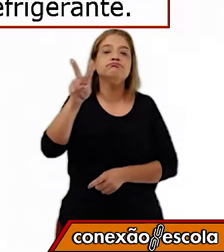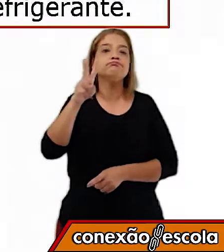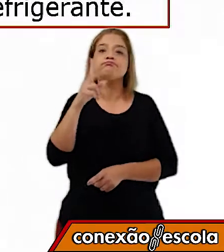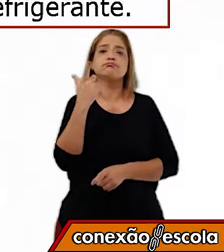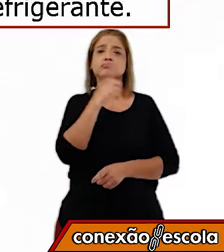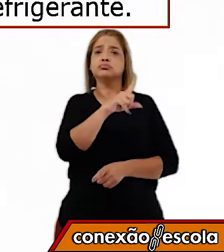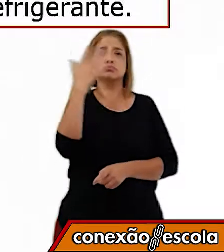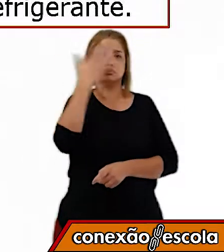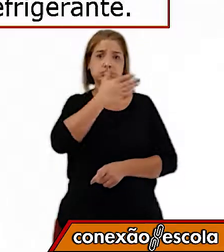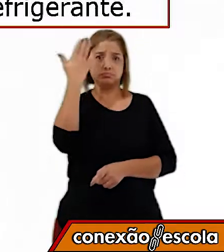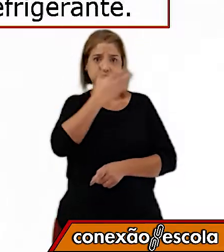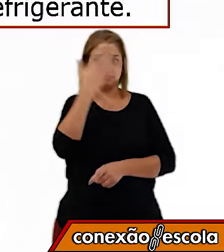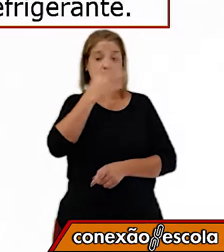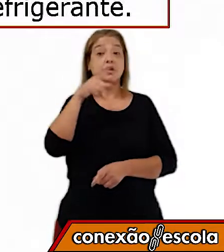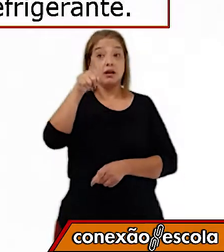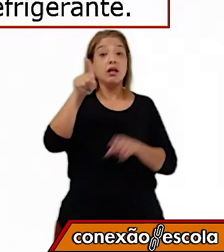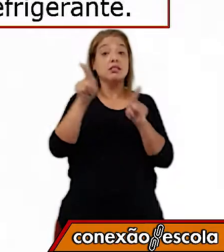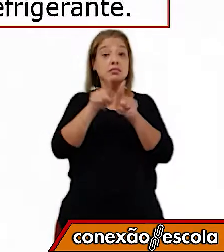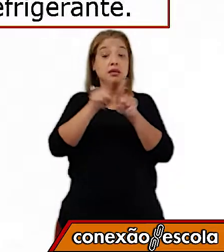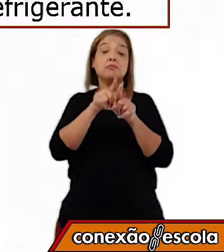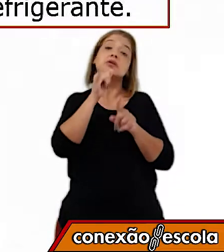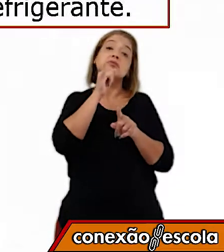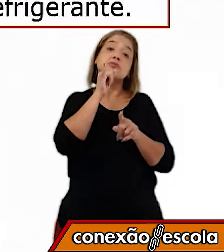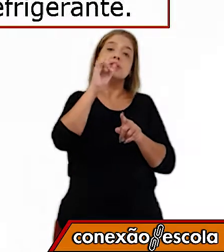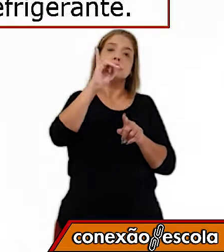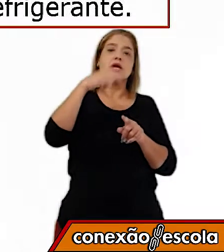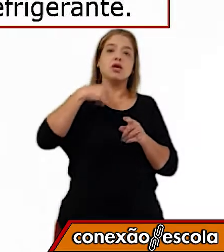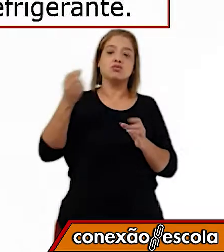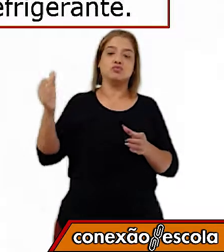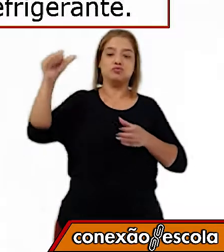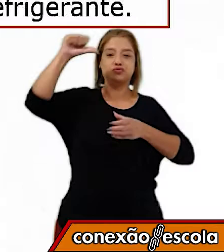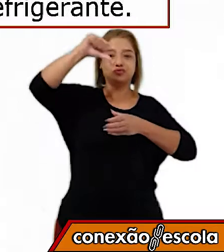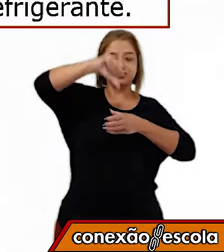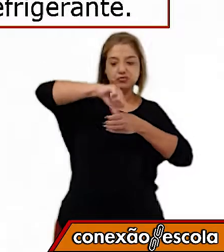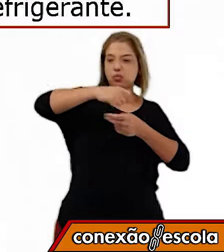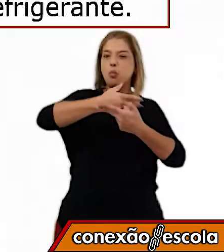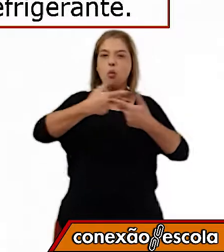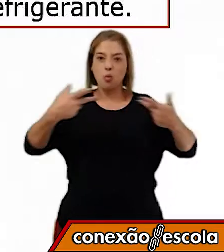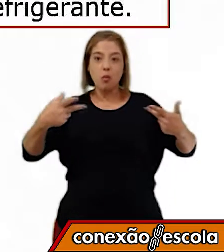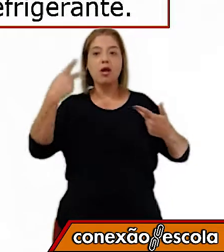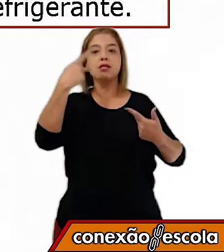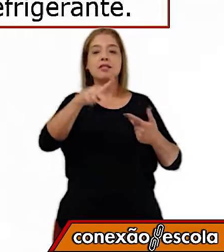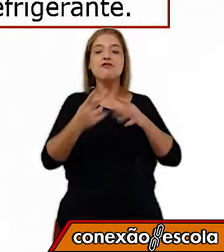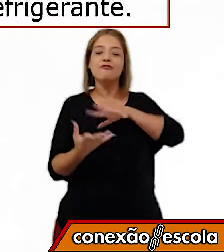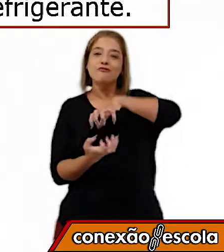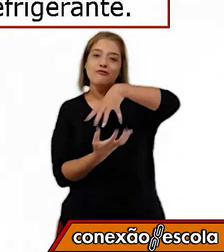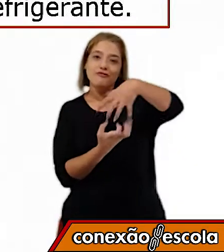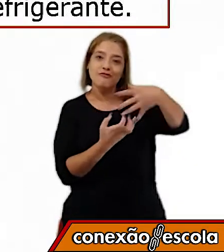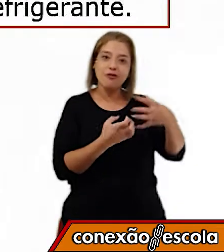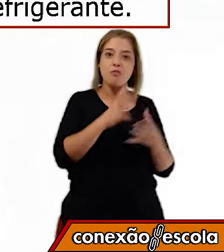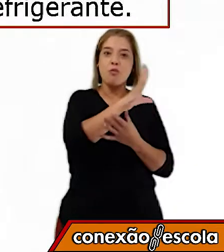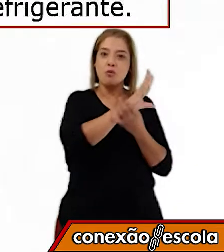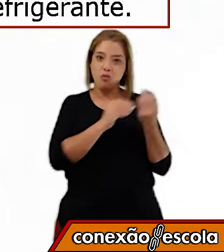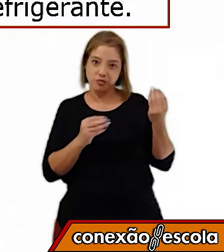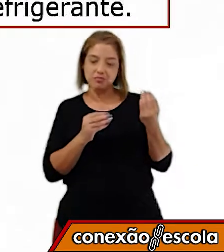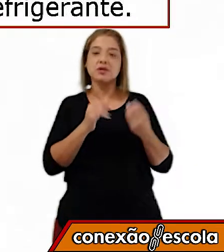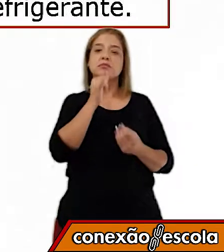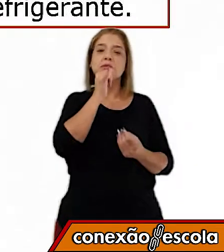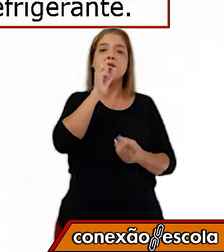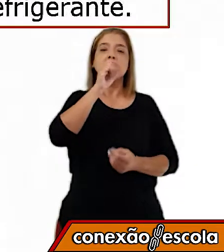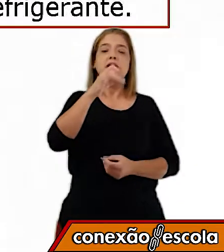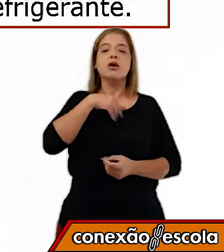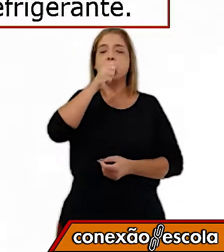do recipiente. É o caso do balão que vemos aí na imagem. Ao encher o balão,